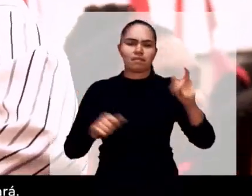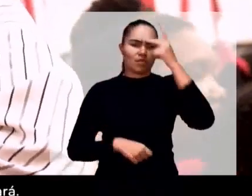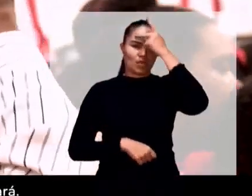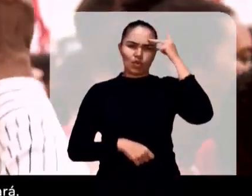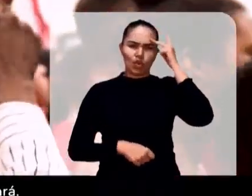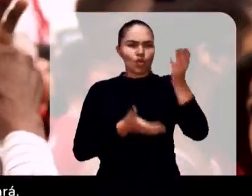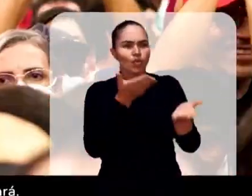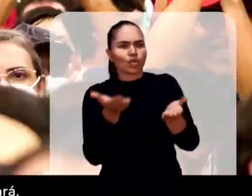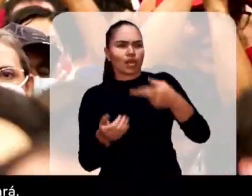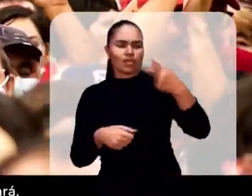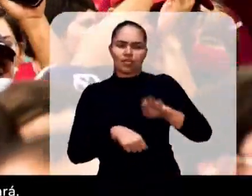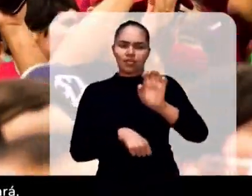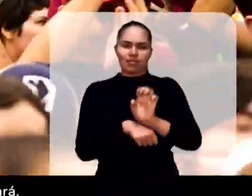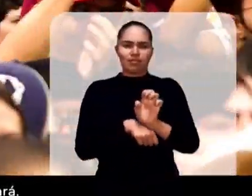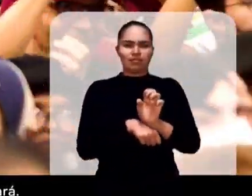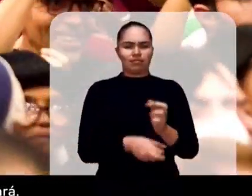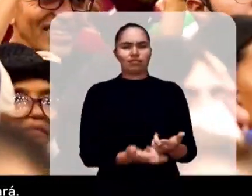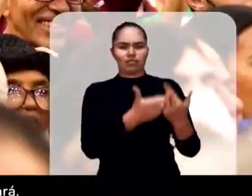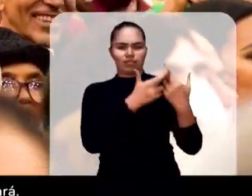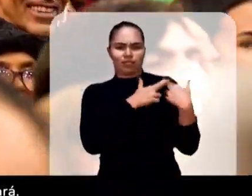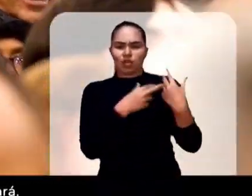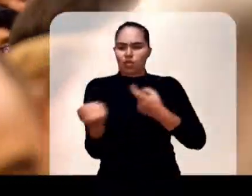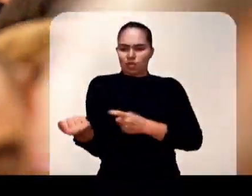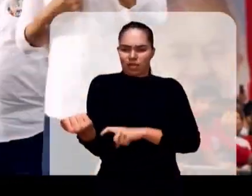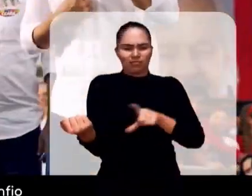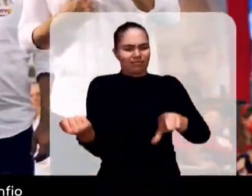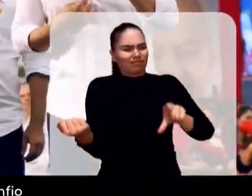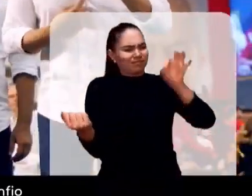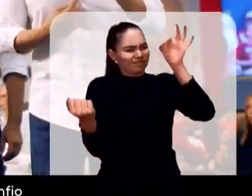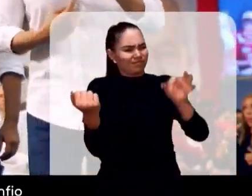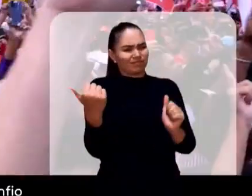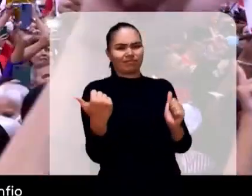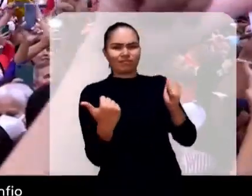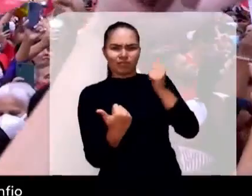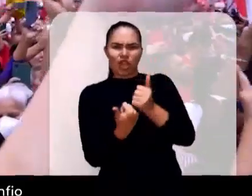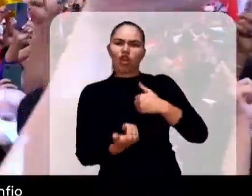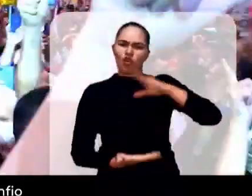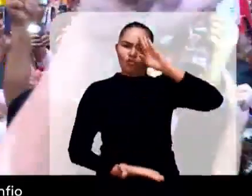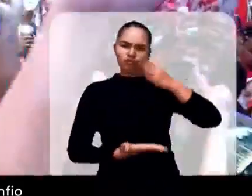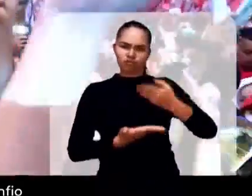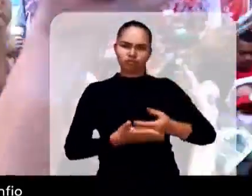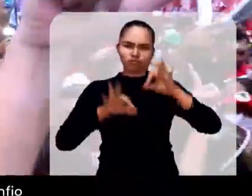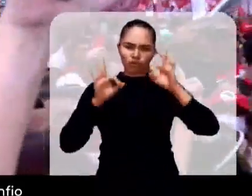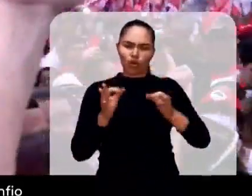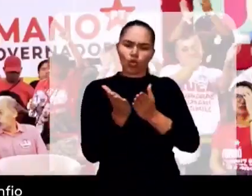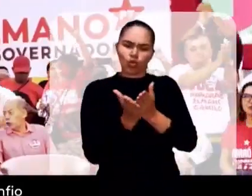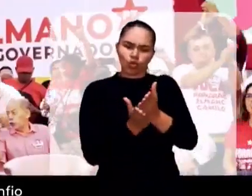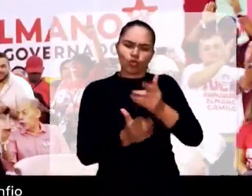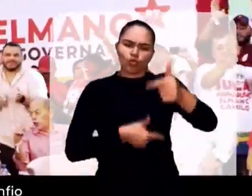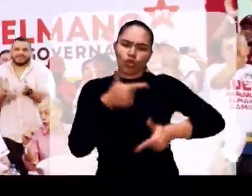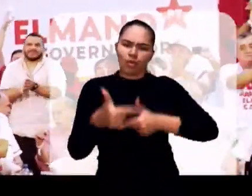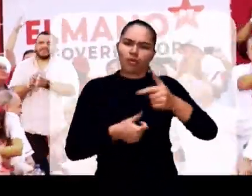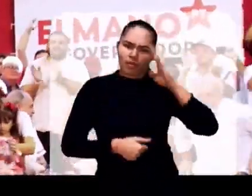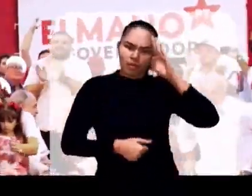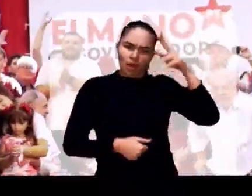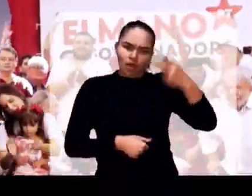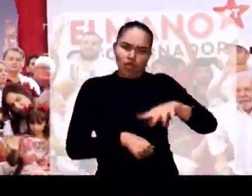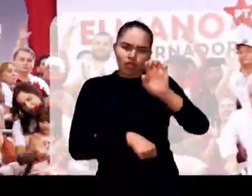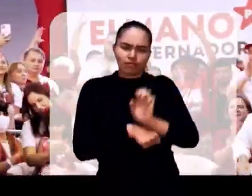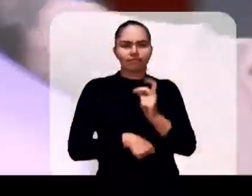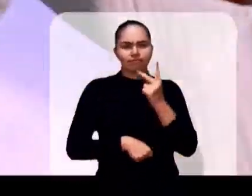é cuidar das pessoas, é cuidar do Ceará. O Eumano é a pessoa certa que eu confio